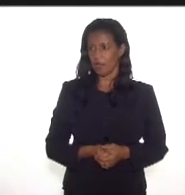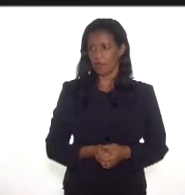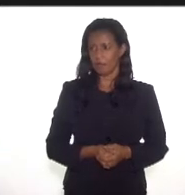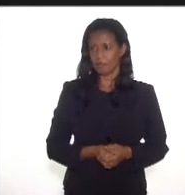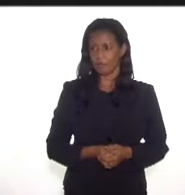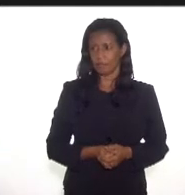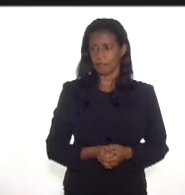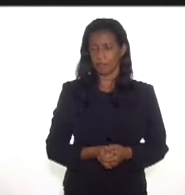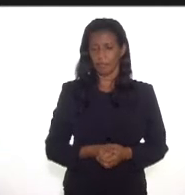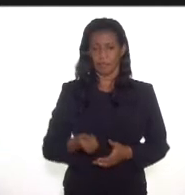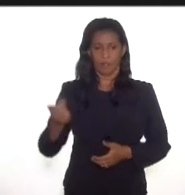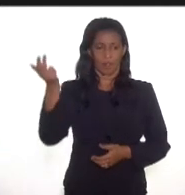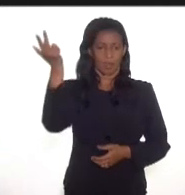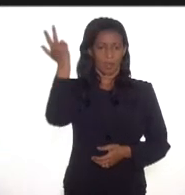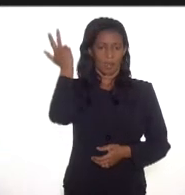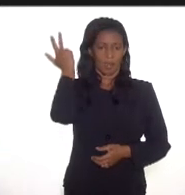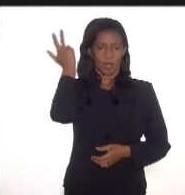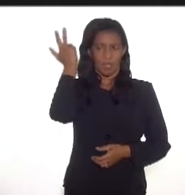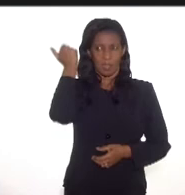Nobre deputada.